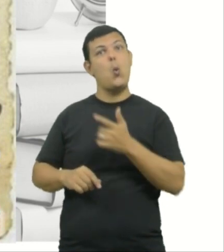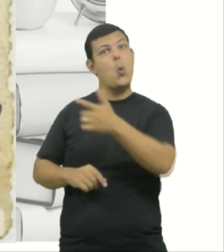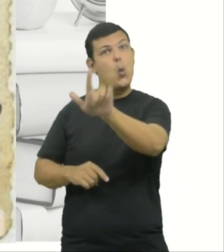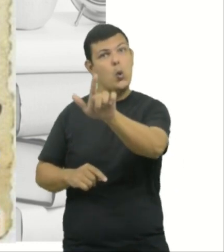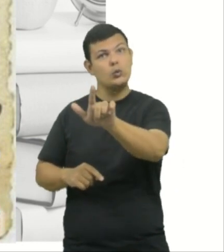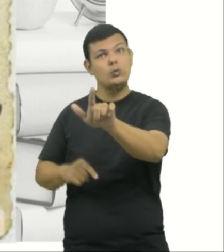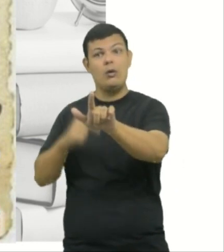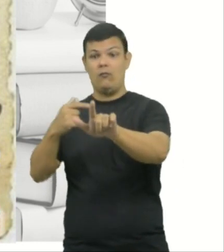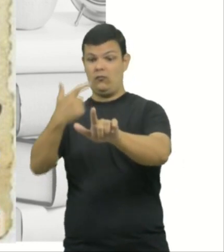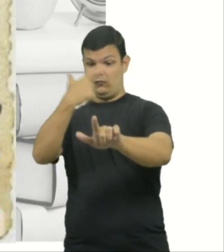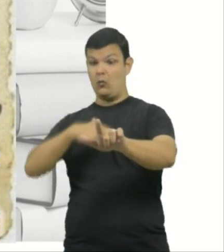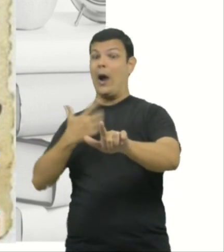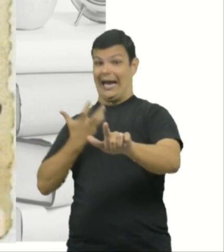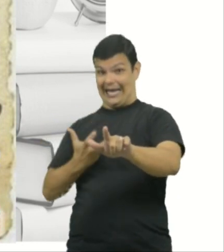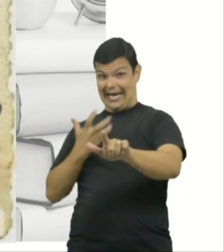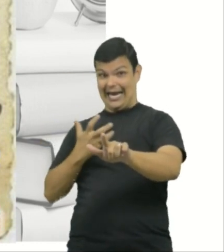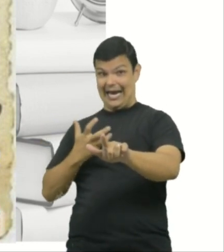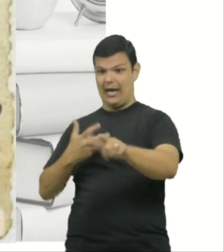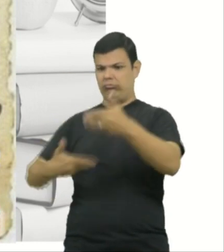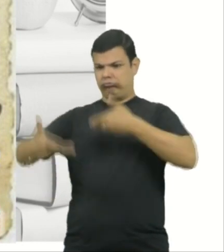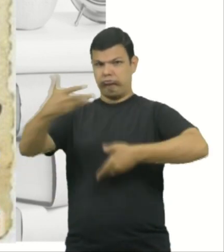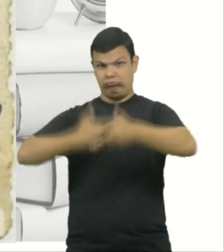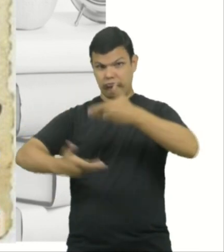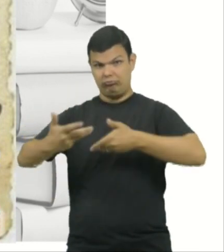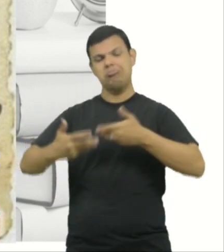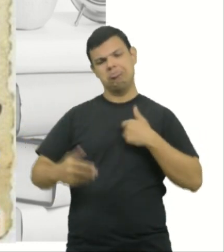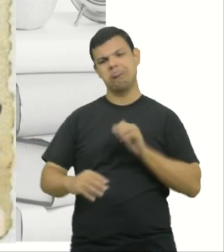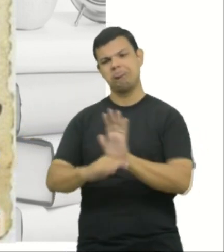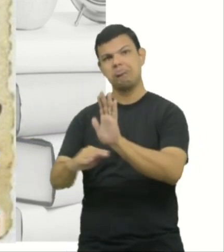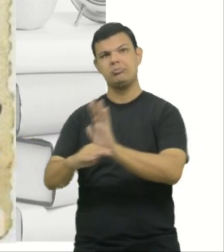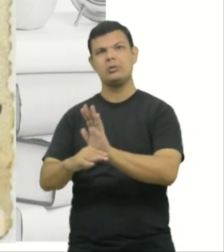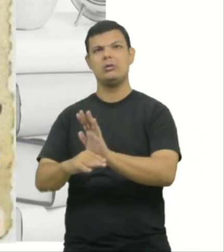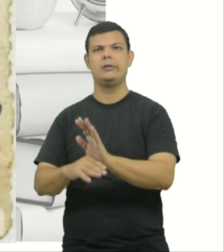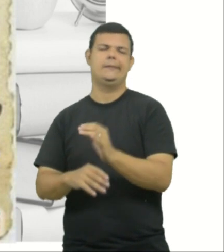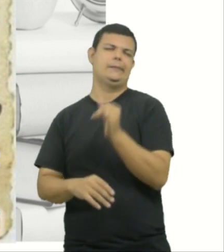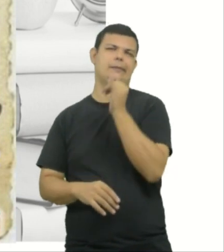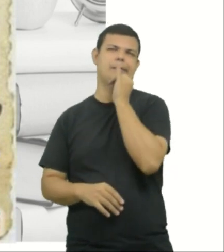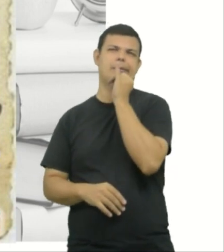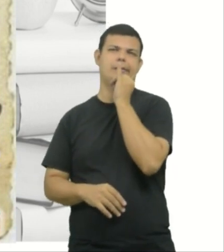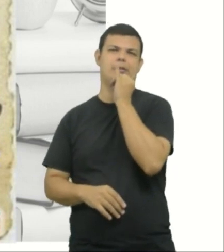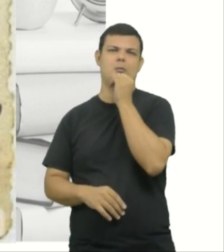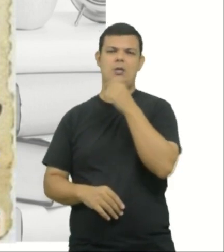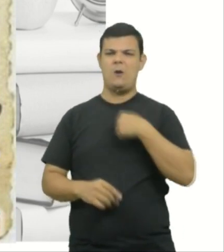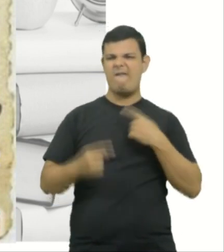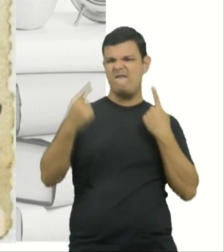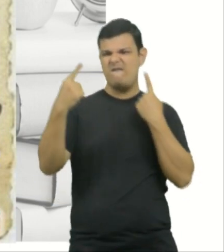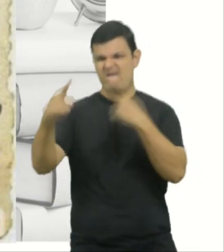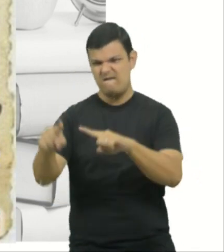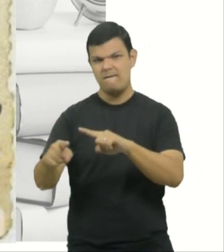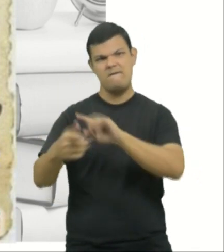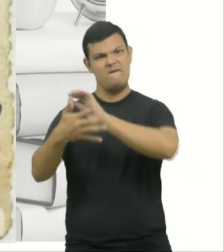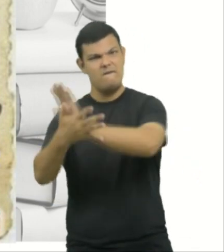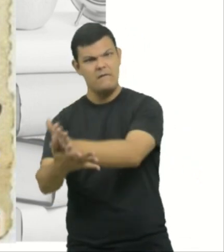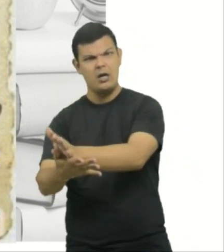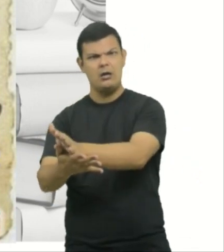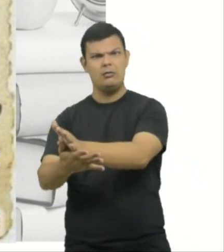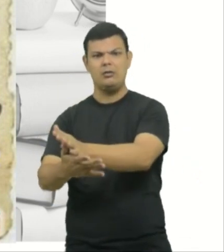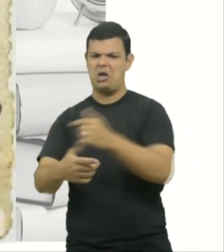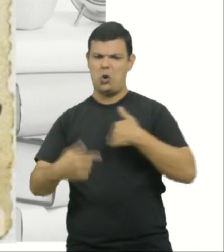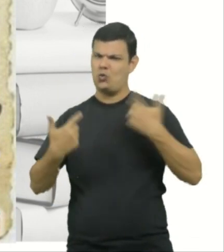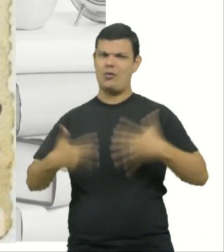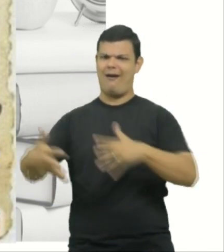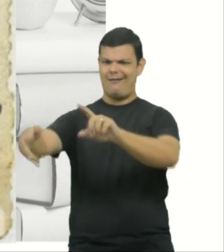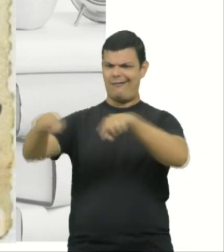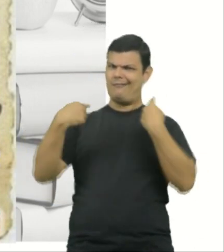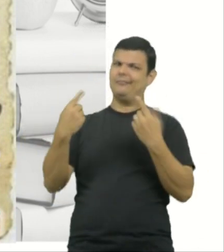outros o que vocês querem que eles lhe façam. Ou seja, você não vai fazer para o outro aquilo que você não quer que ele lhe faça.